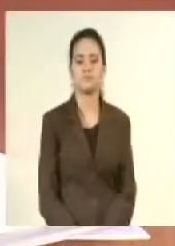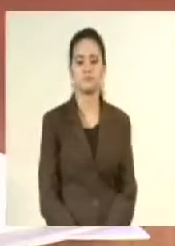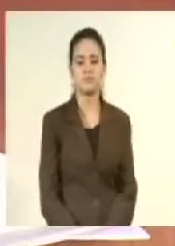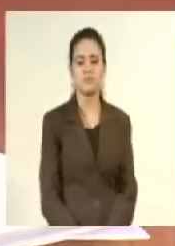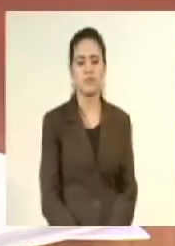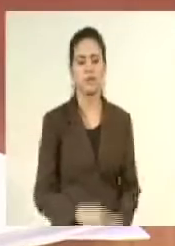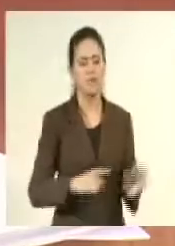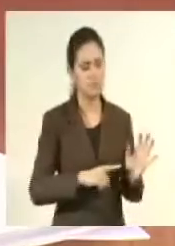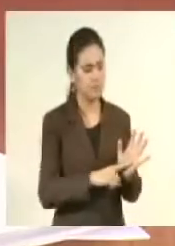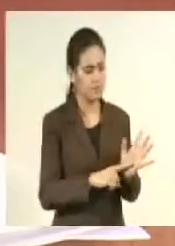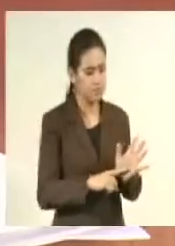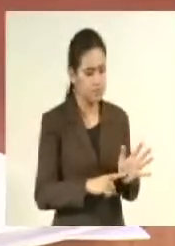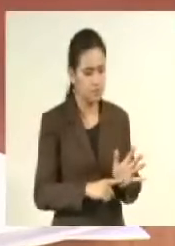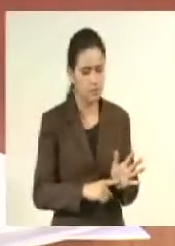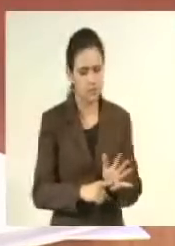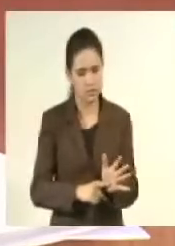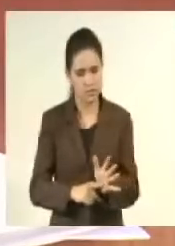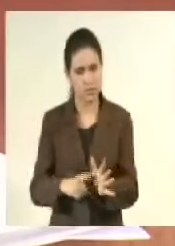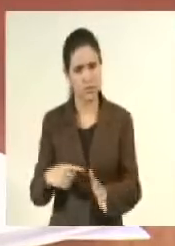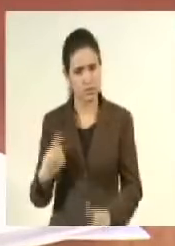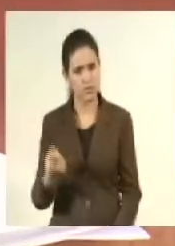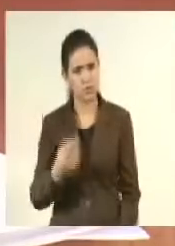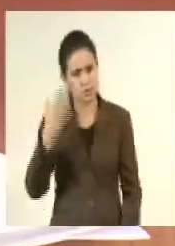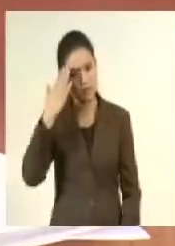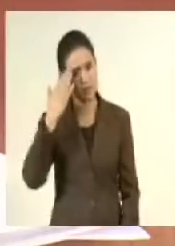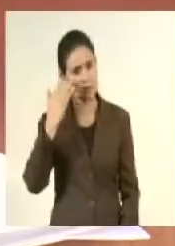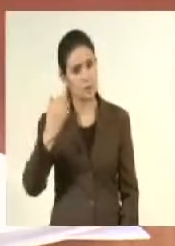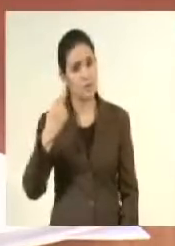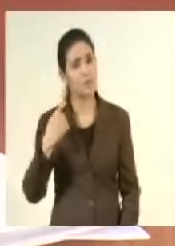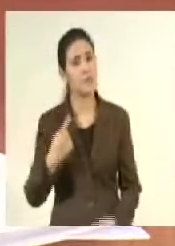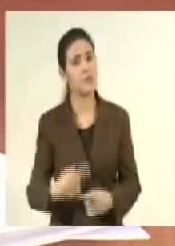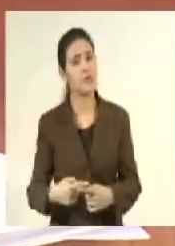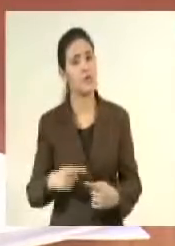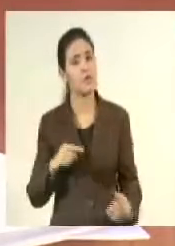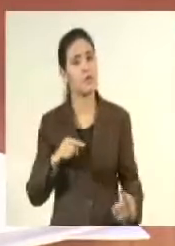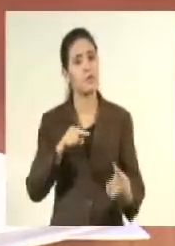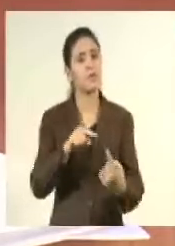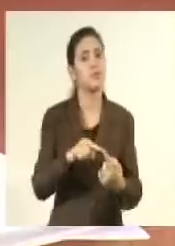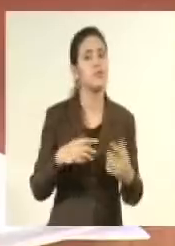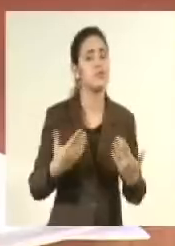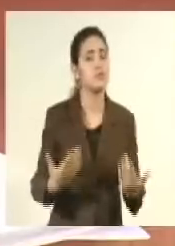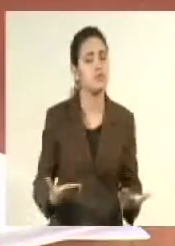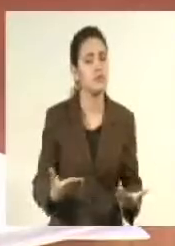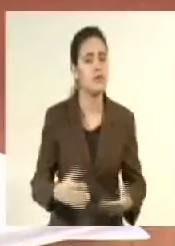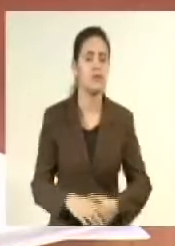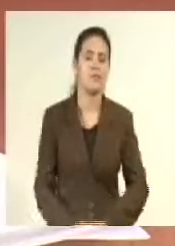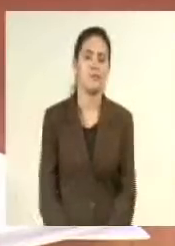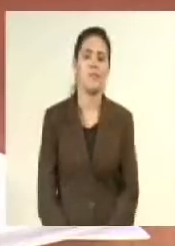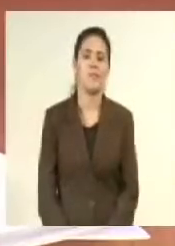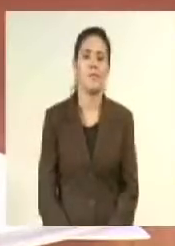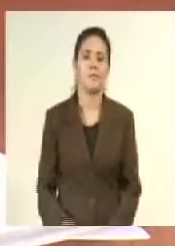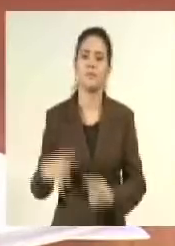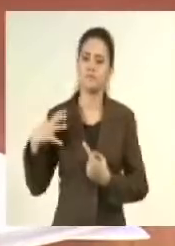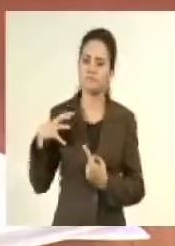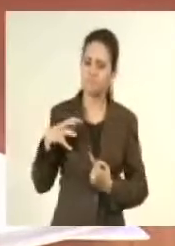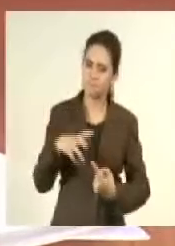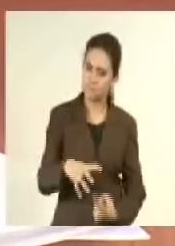auditoria que a gente sabe para que foi. Fez uma auditoria para